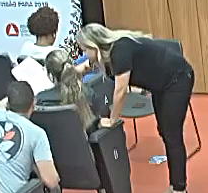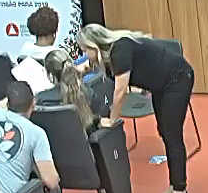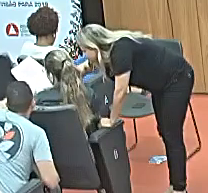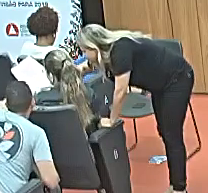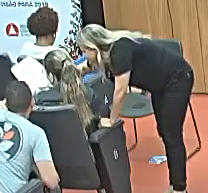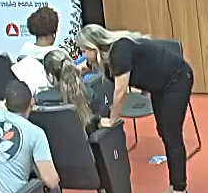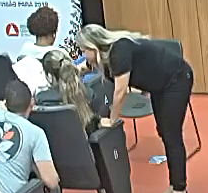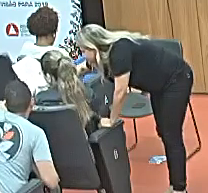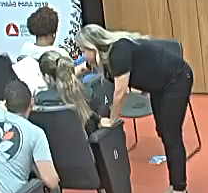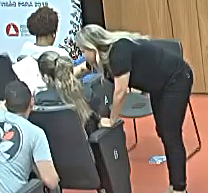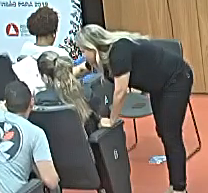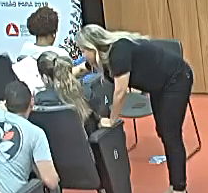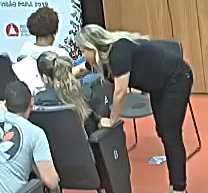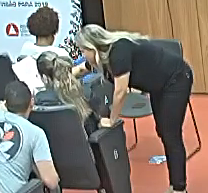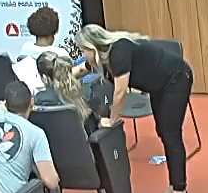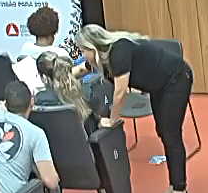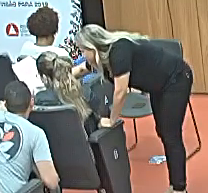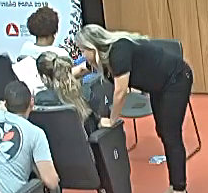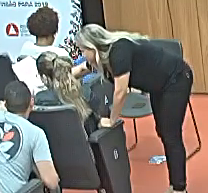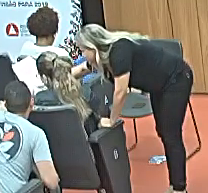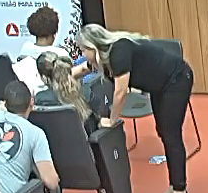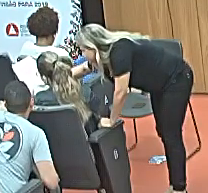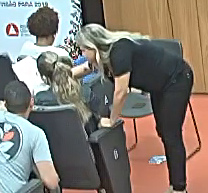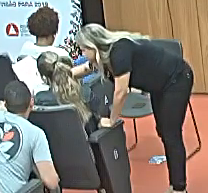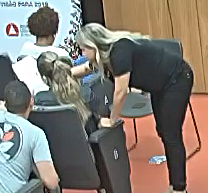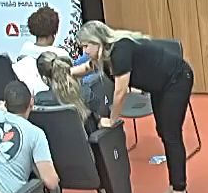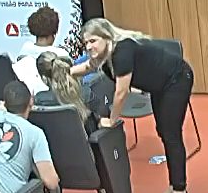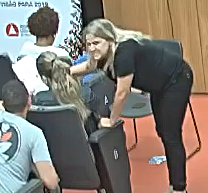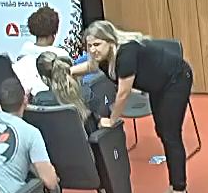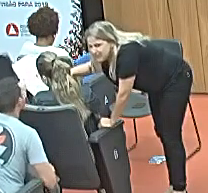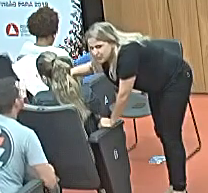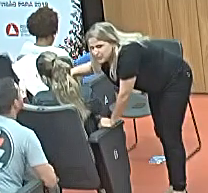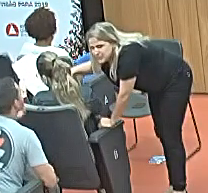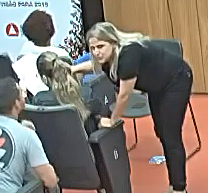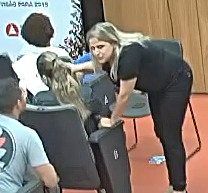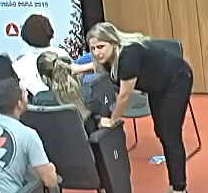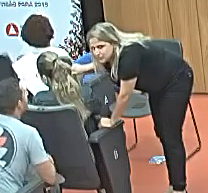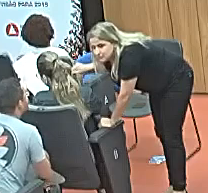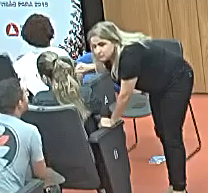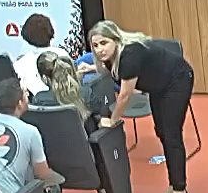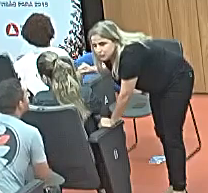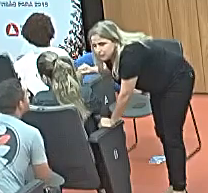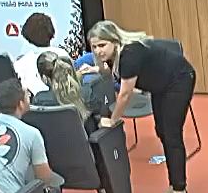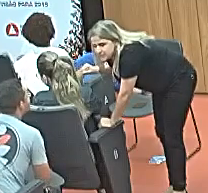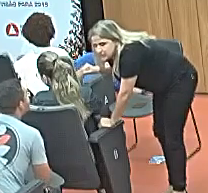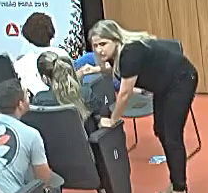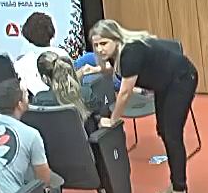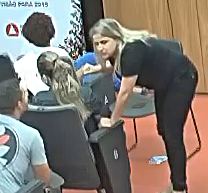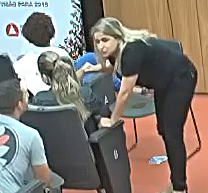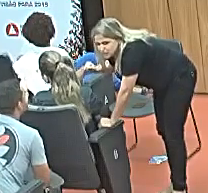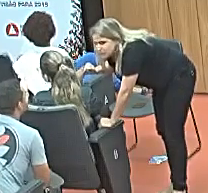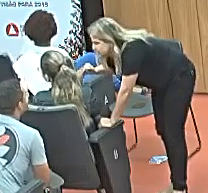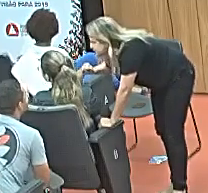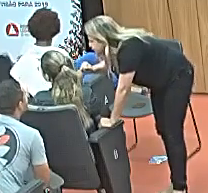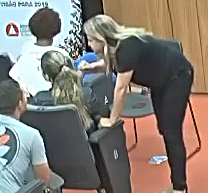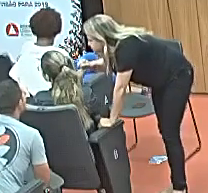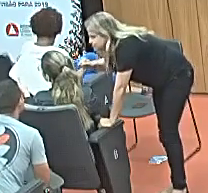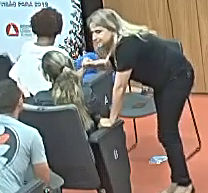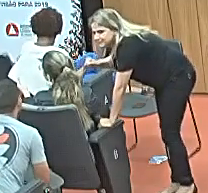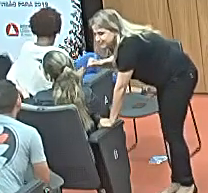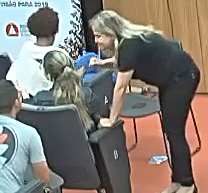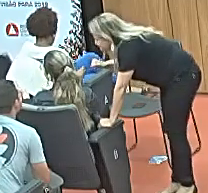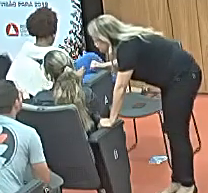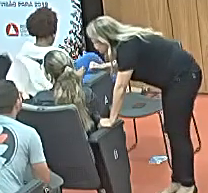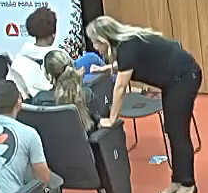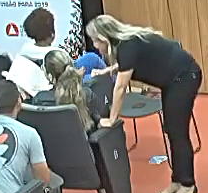tema prevenção ao crime e justiça social do eixo segurança pública foi debatido no dia 8 de novembro de 2018